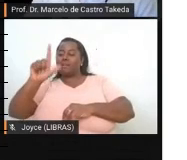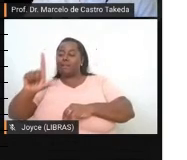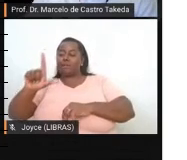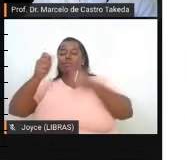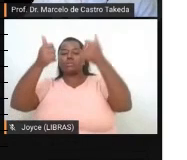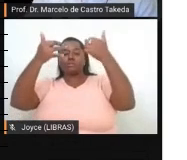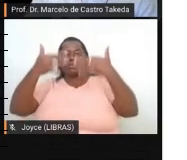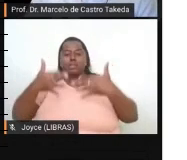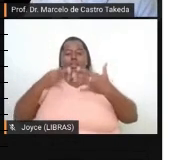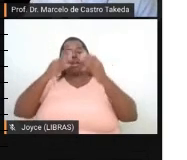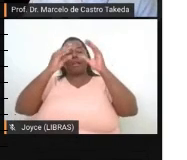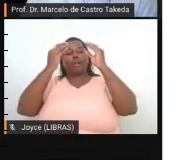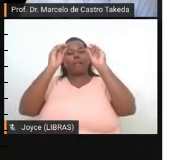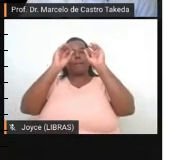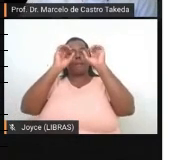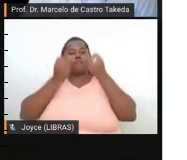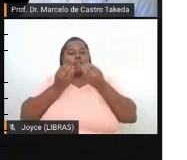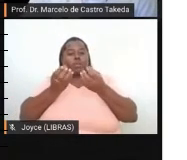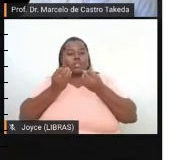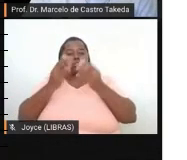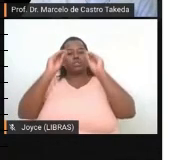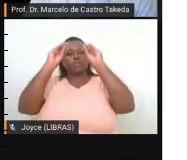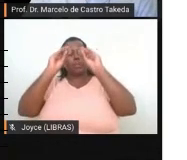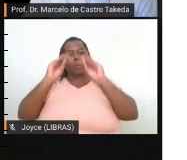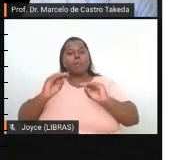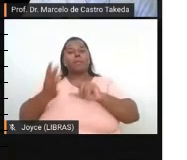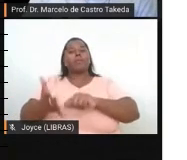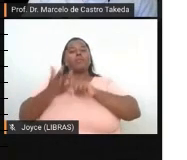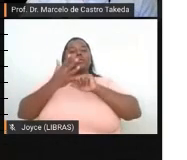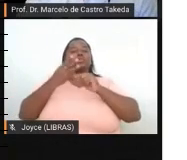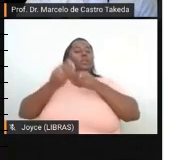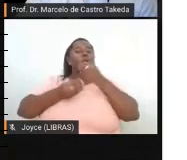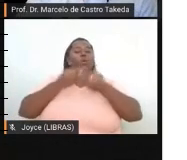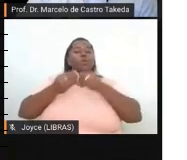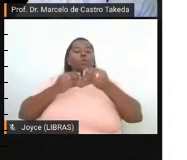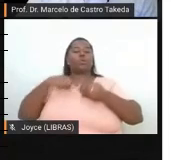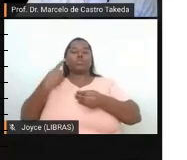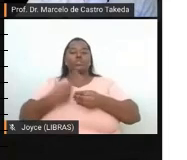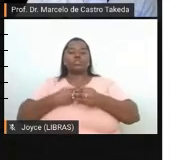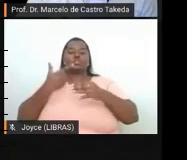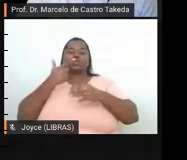frequência automaticamente dentro desse ambiente Moodle.